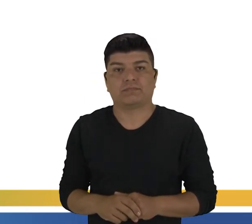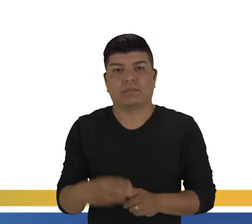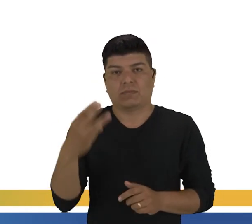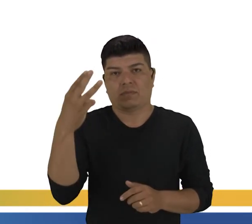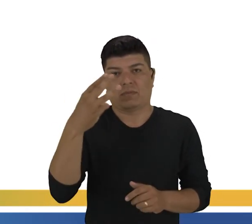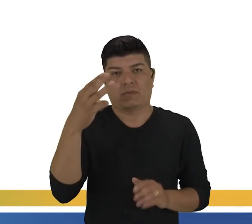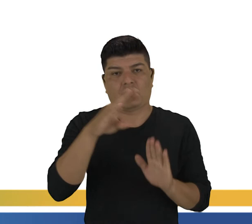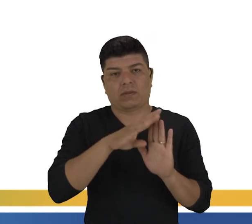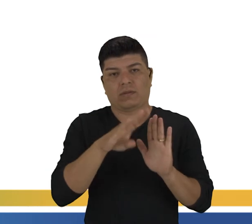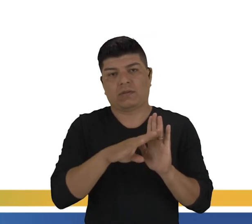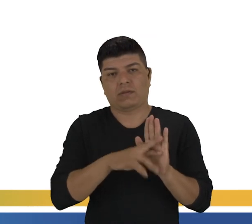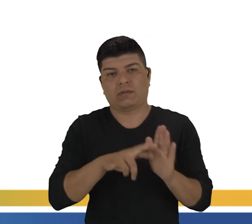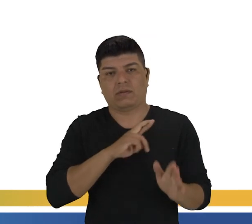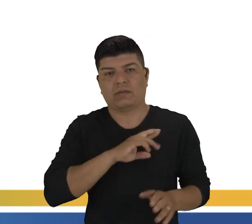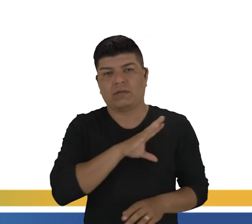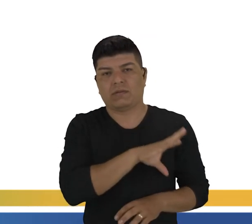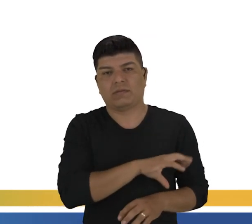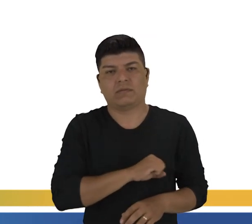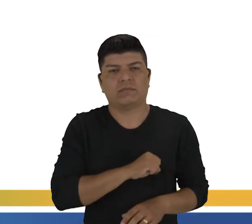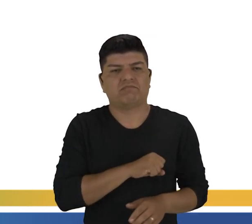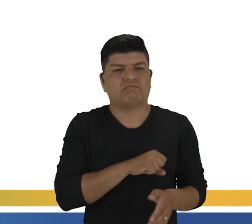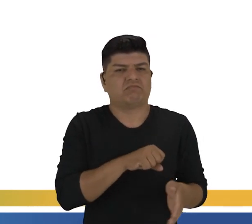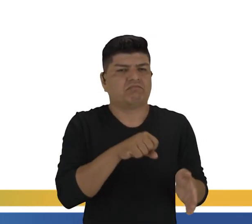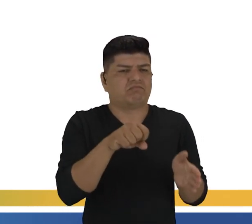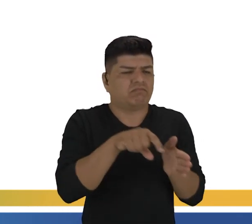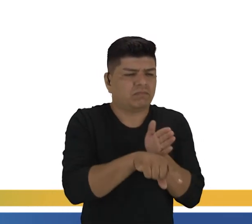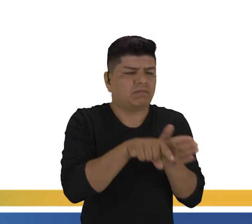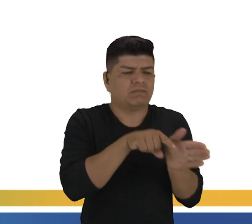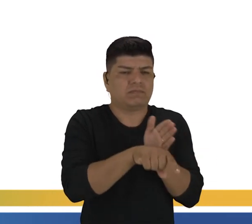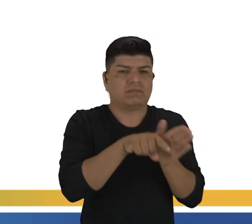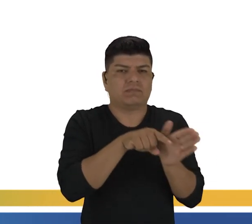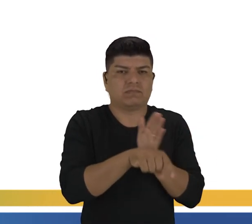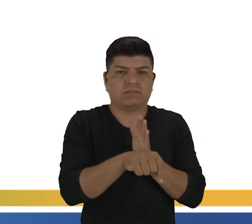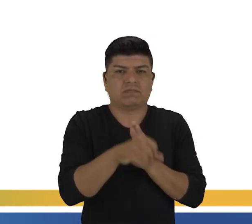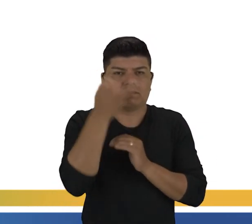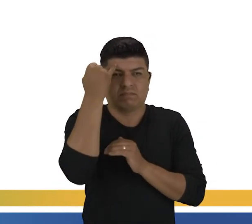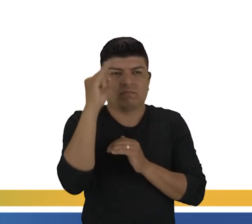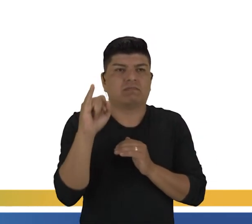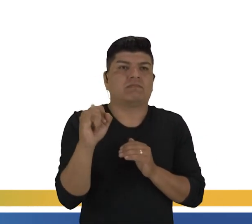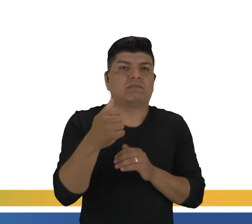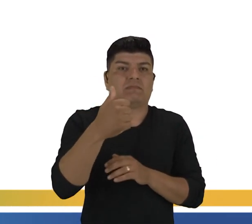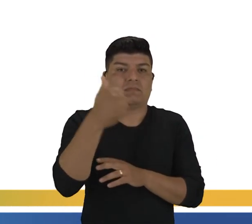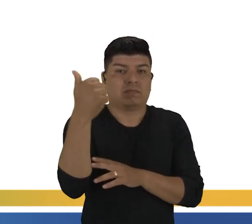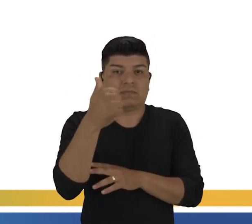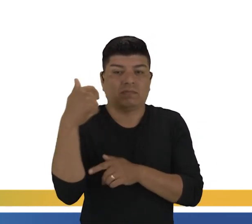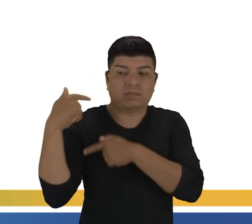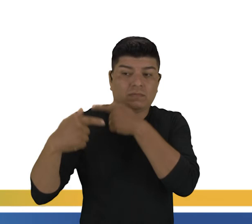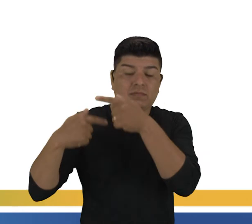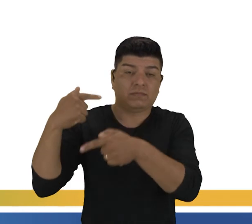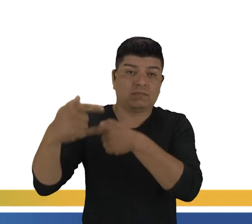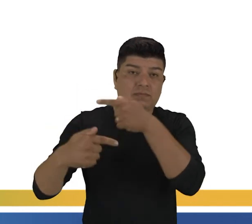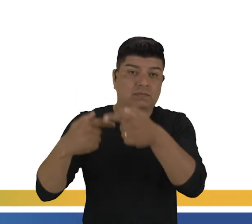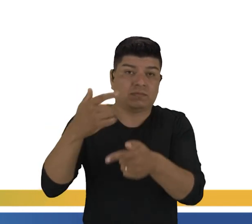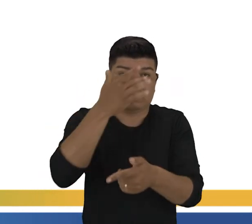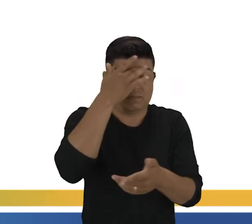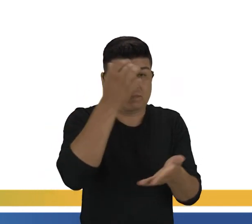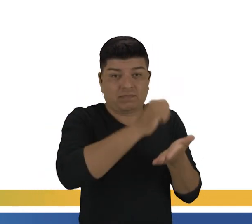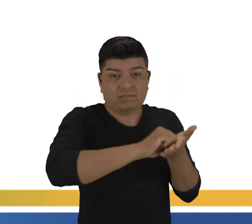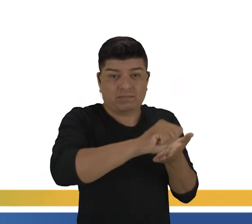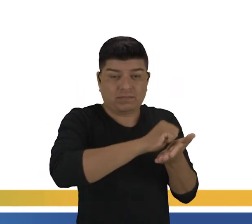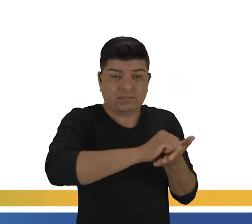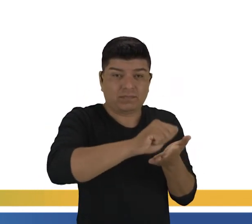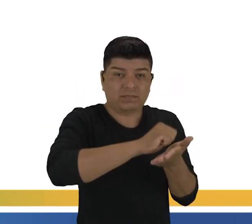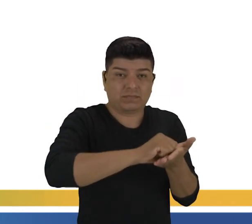terceira fase romântica, se questionava a ideologia da primeira geração. Os escritores dessa primeira